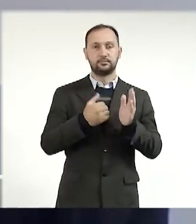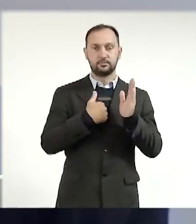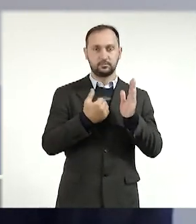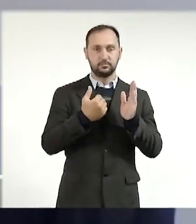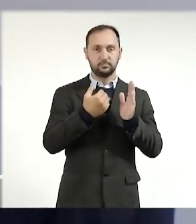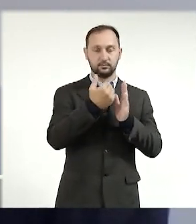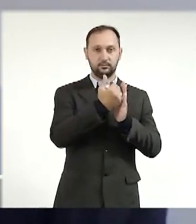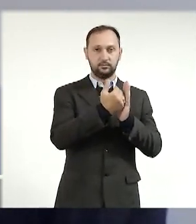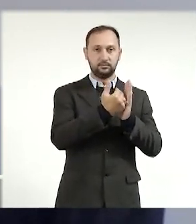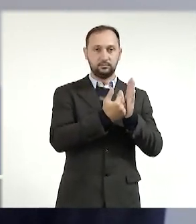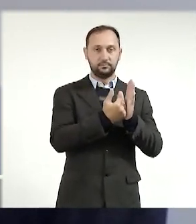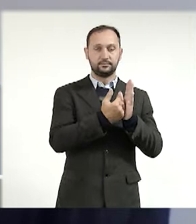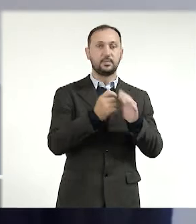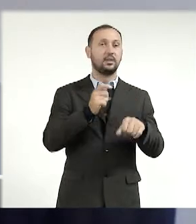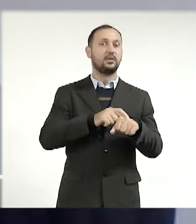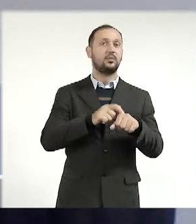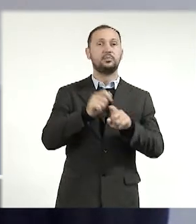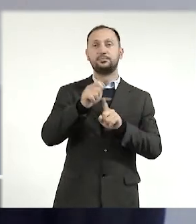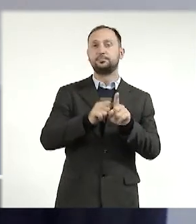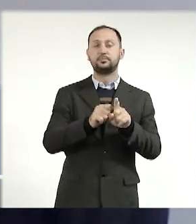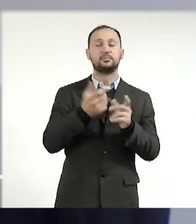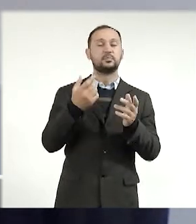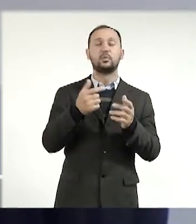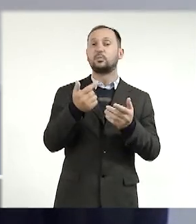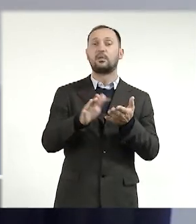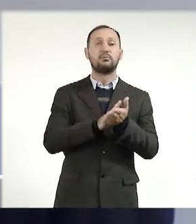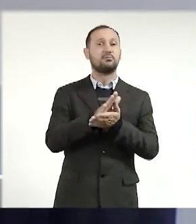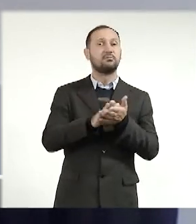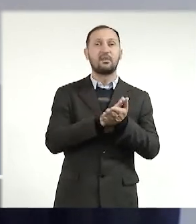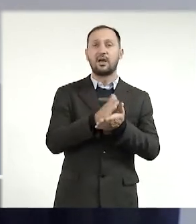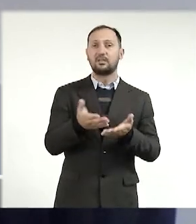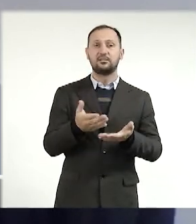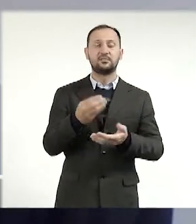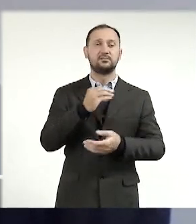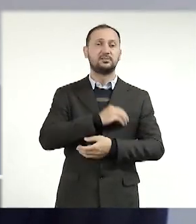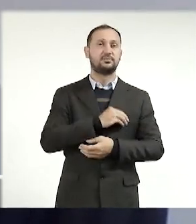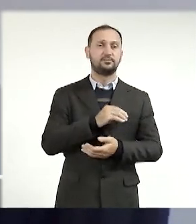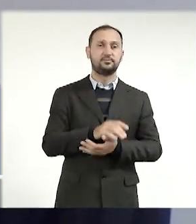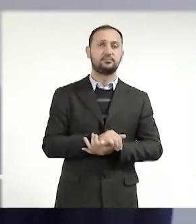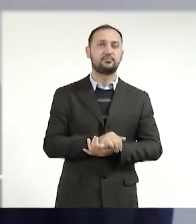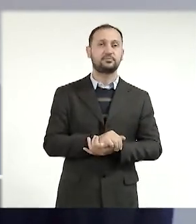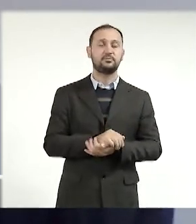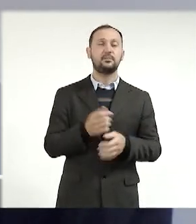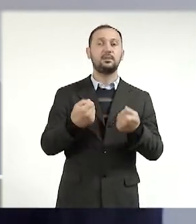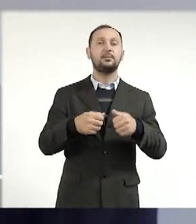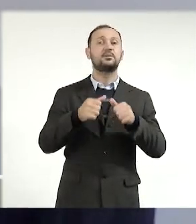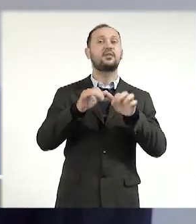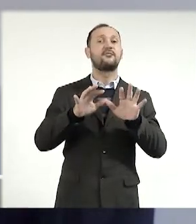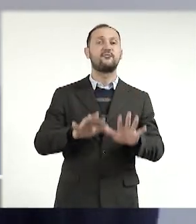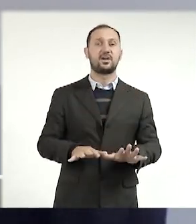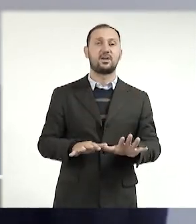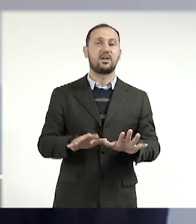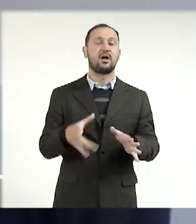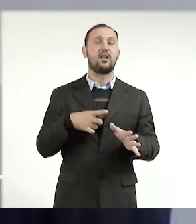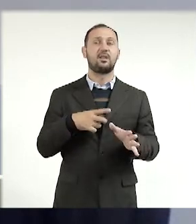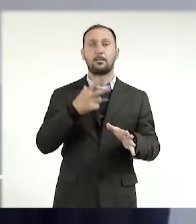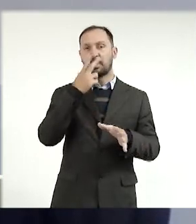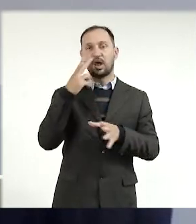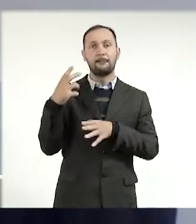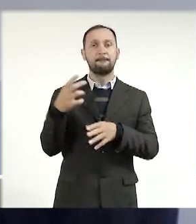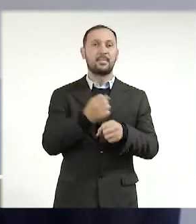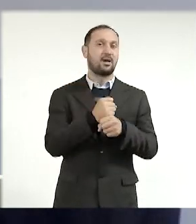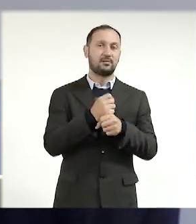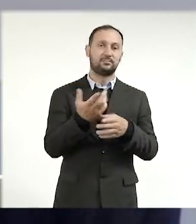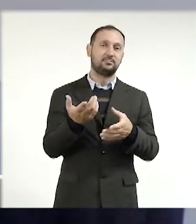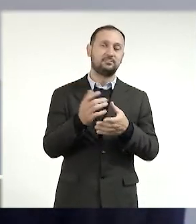subsistência, aquilo vai sendo descontado e não sobra nada para ele no final do mês. E ele acaba tendo que ficar